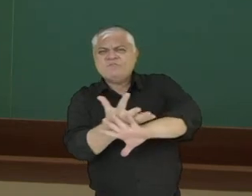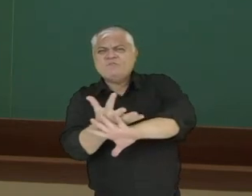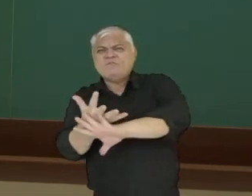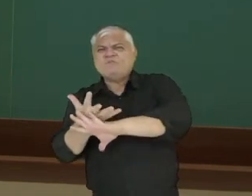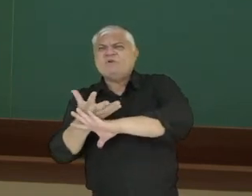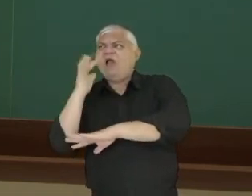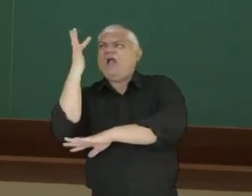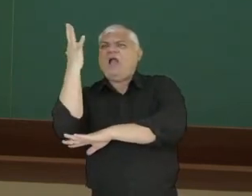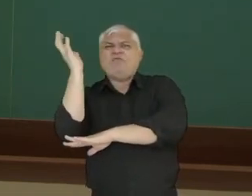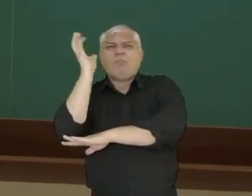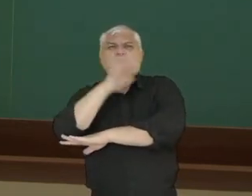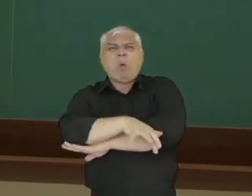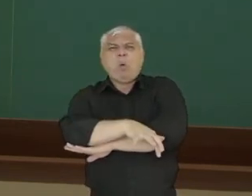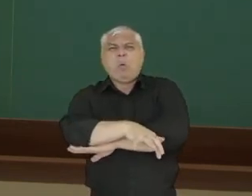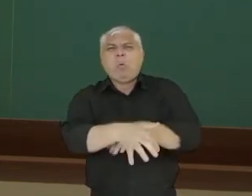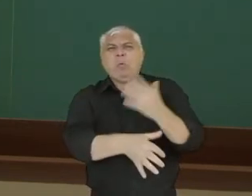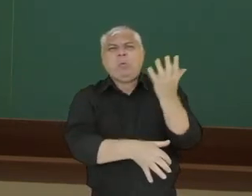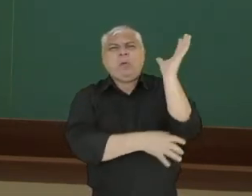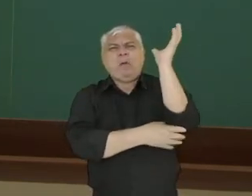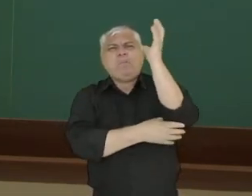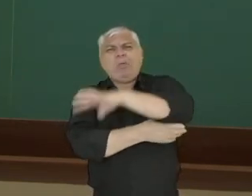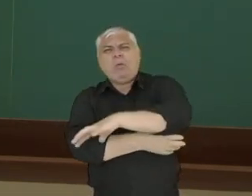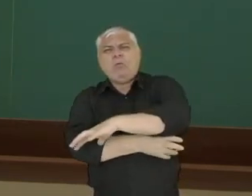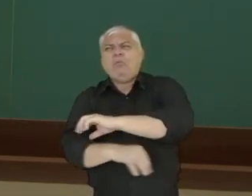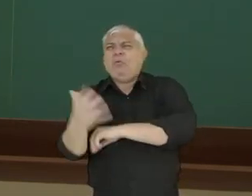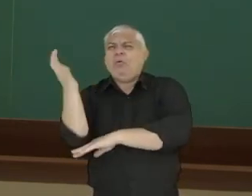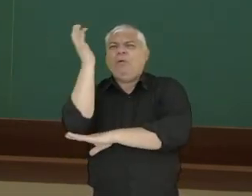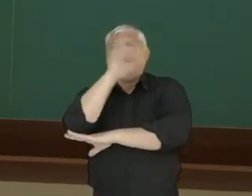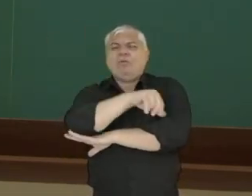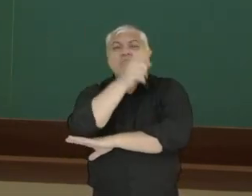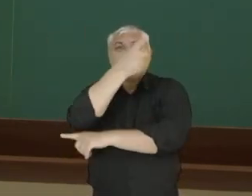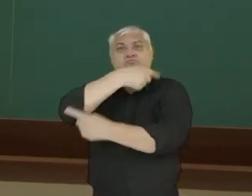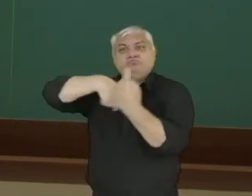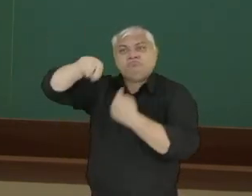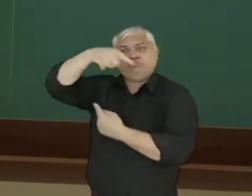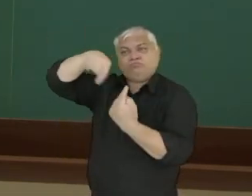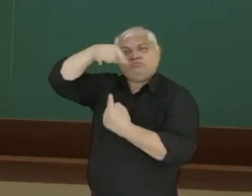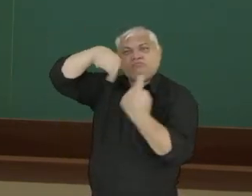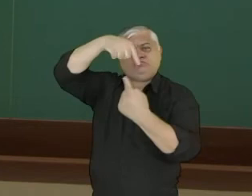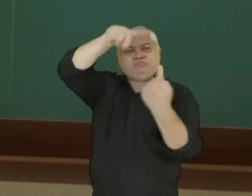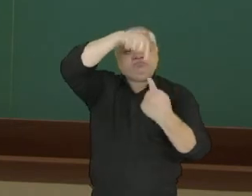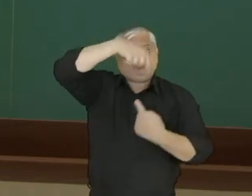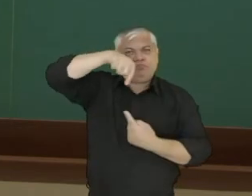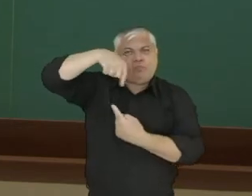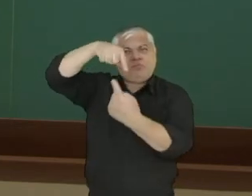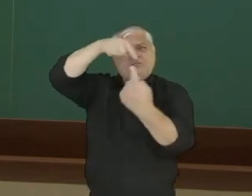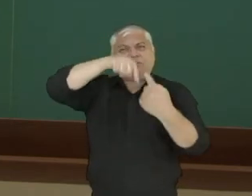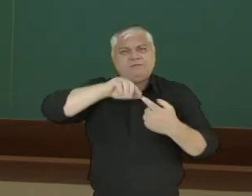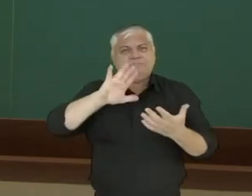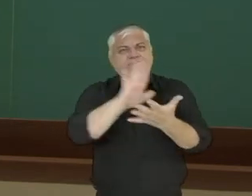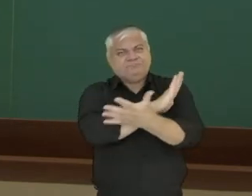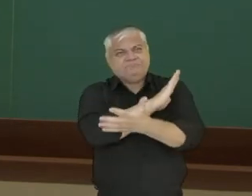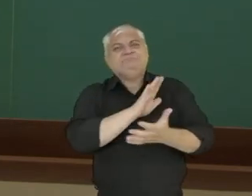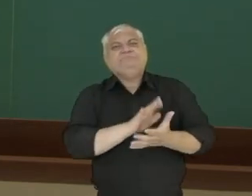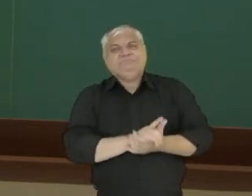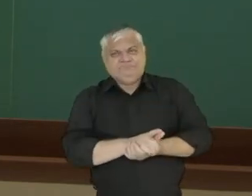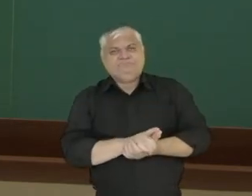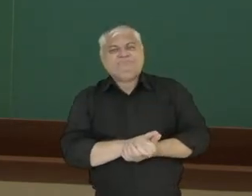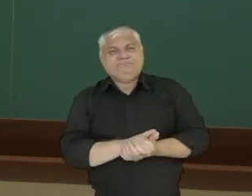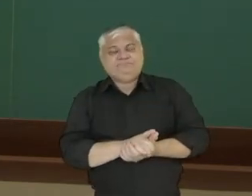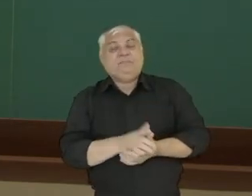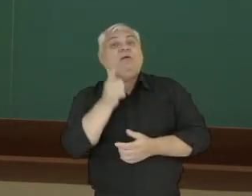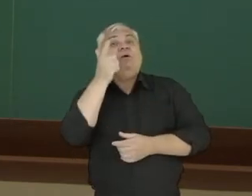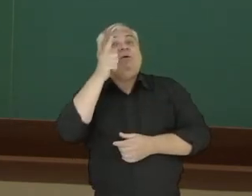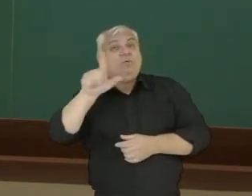vegetação, acabou sendo arrancada em função das forças dos ventos que por ali passaram. Outra situação